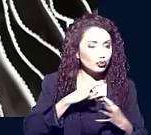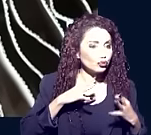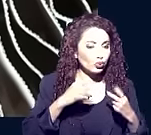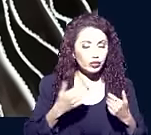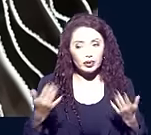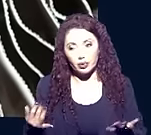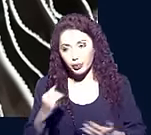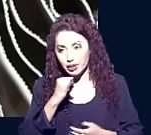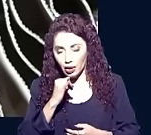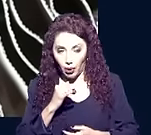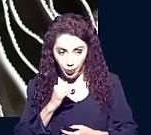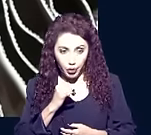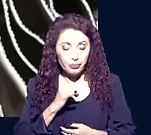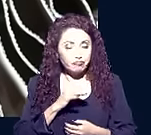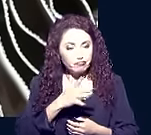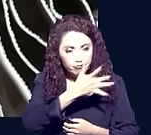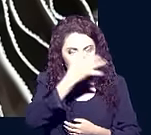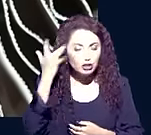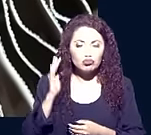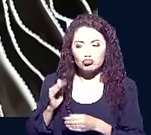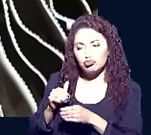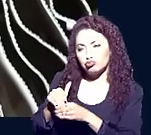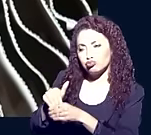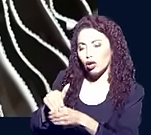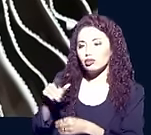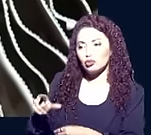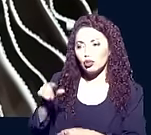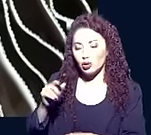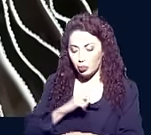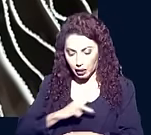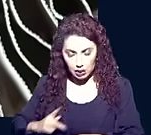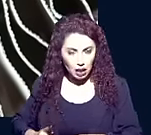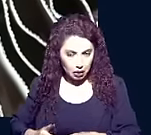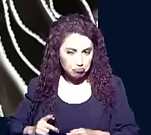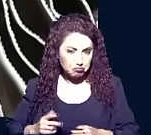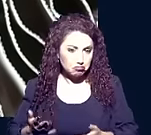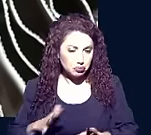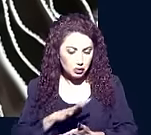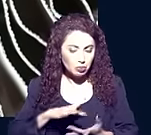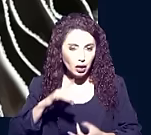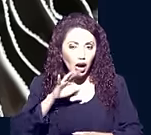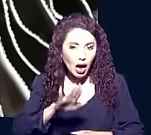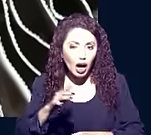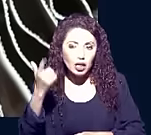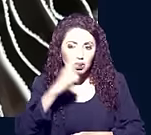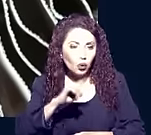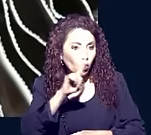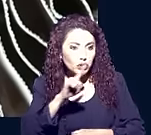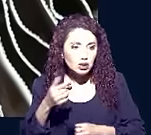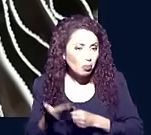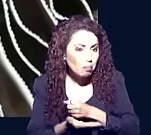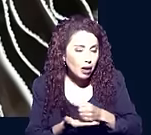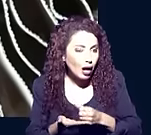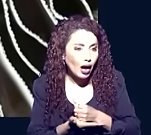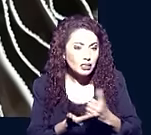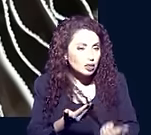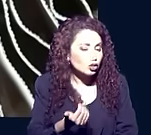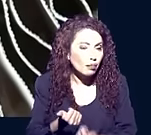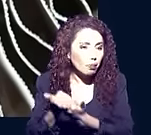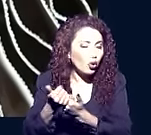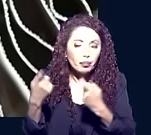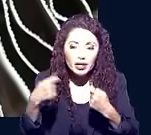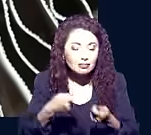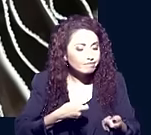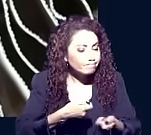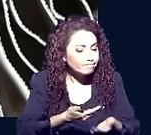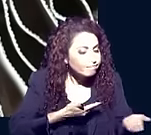Como eu disse aqui nós ratificamos na democracia mas não conseguiu fazer uma base de sustentação ele vai ter que negociar apoio isso é assim no